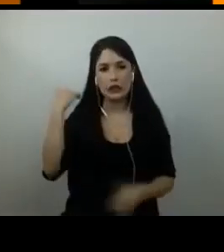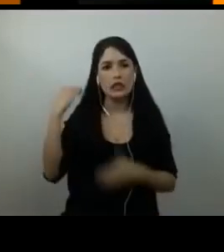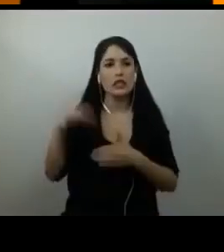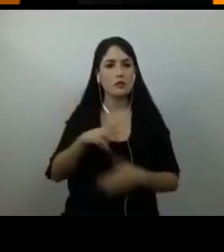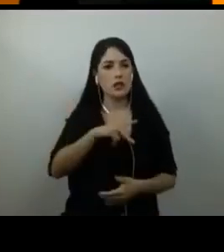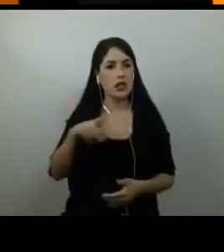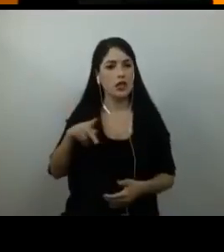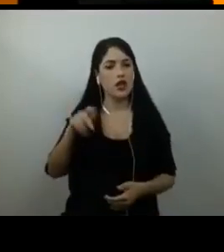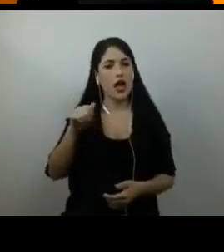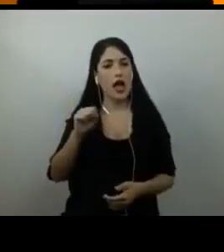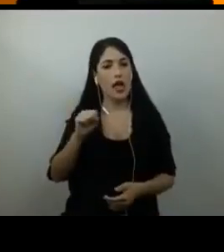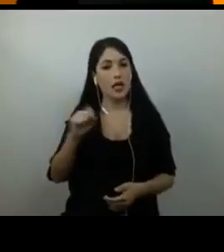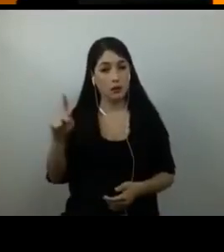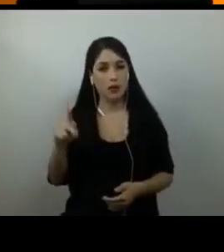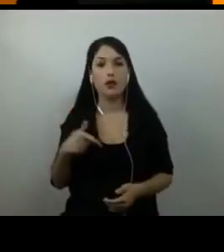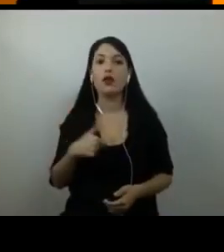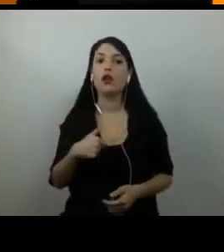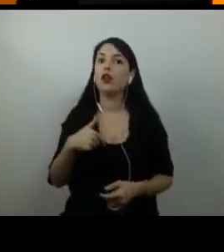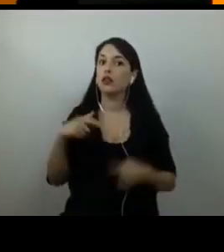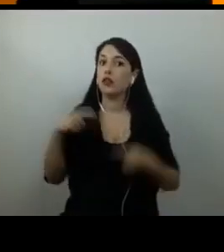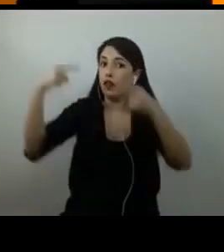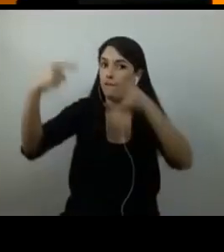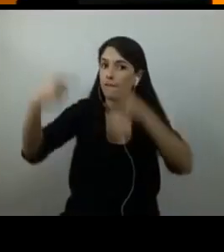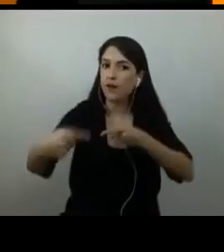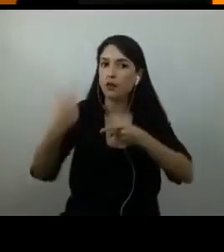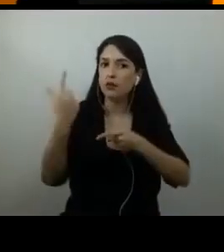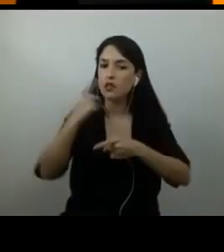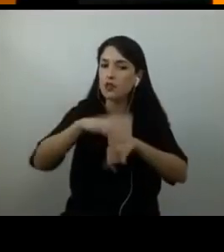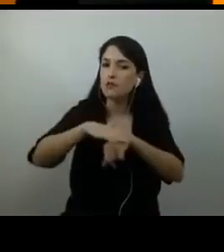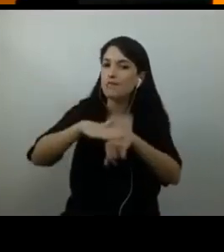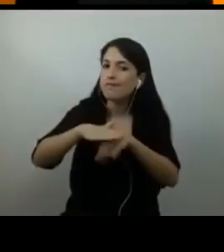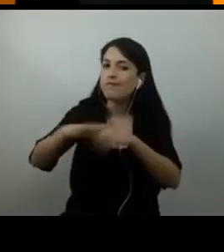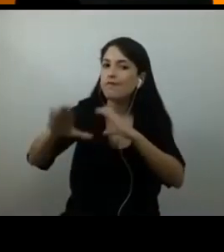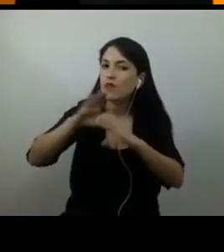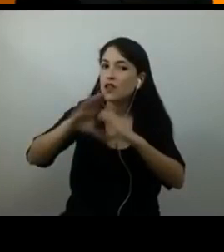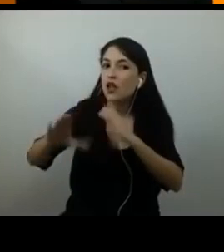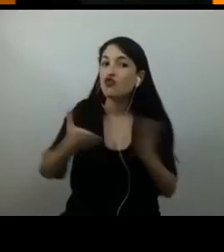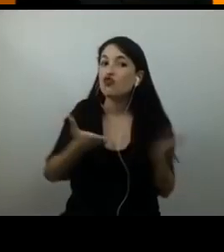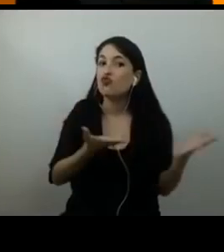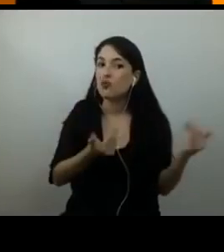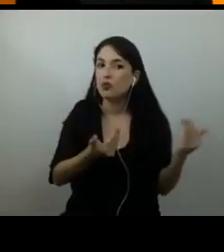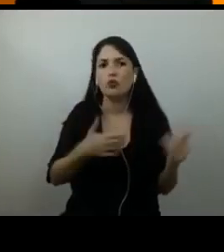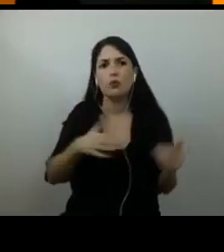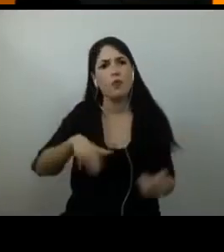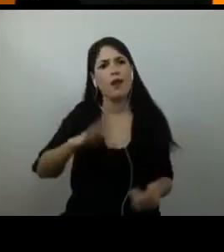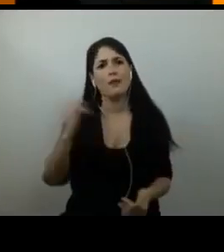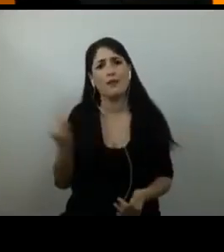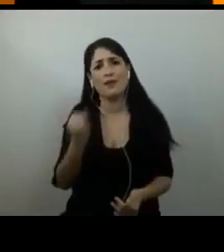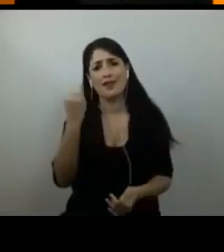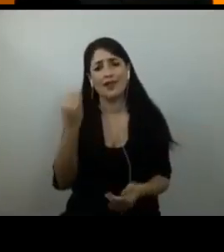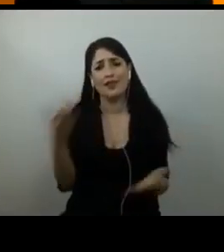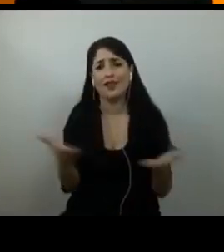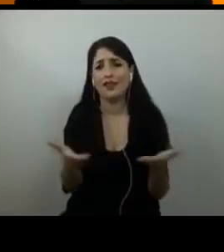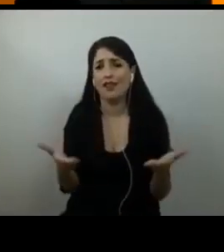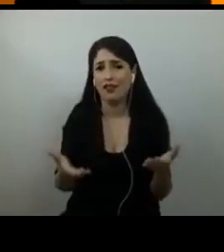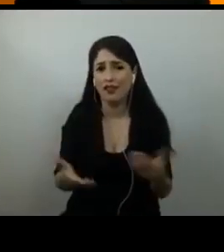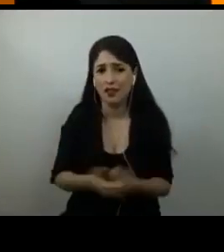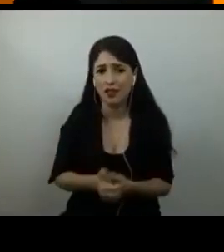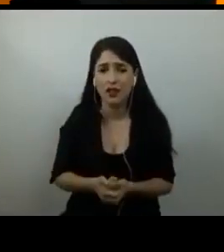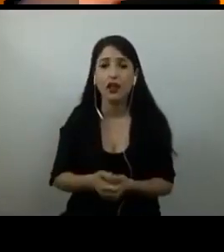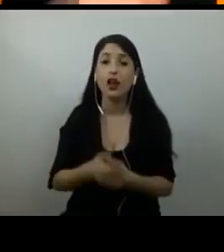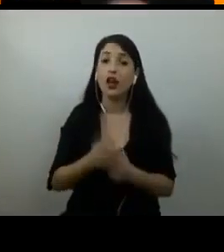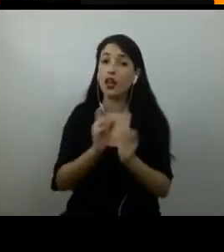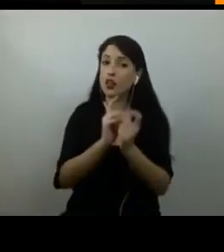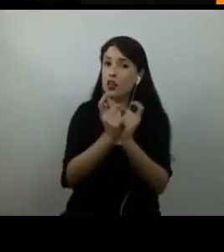desafio da gente se comunicar com a juventude talvez seja o mais importante dos tempos de hoje, né? Essa reunião, apenas para citar, contou com a participação